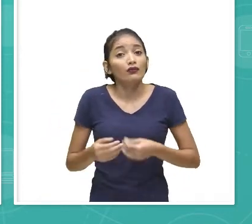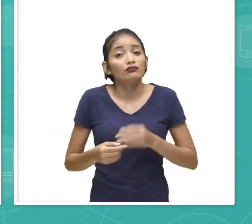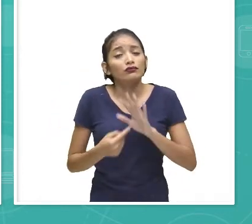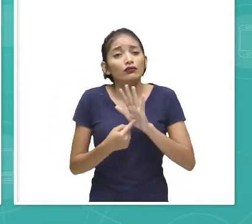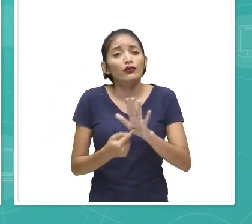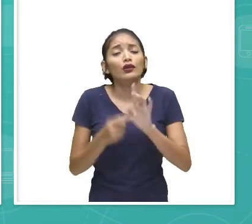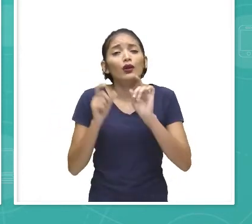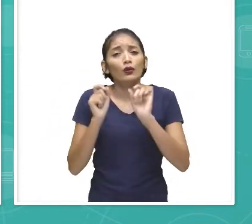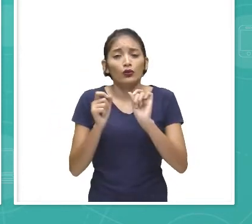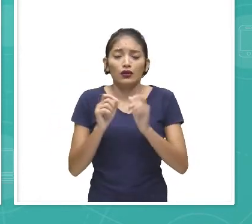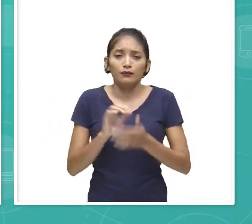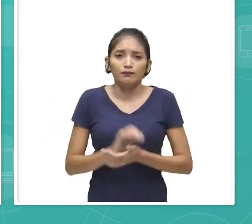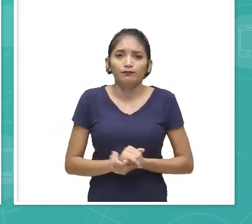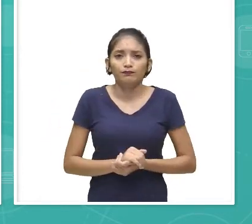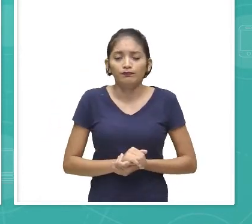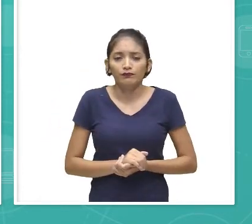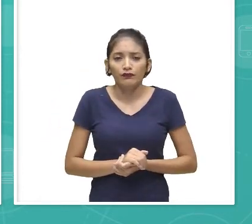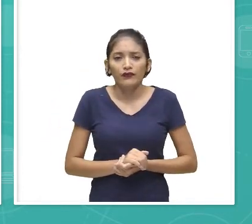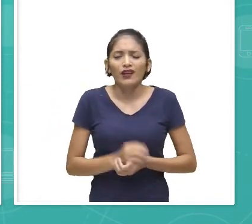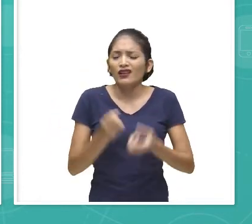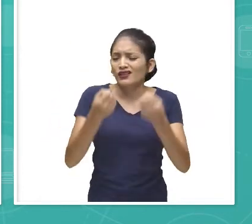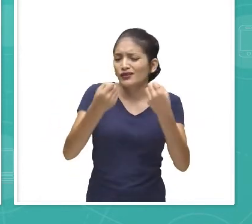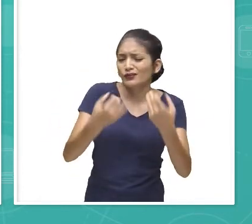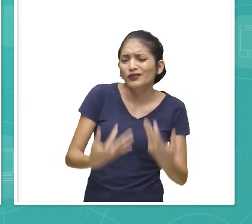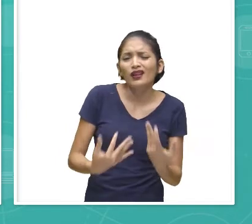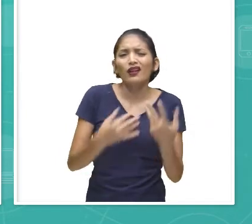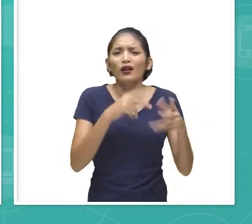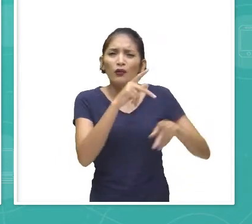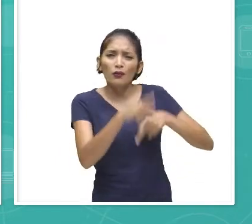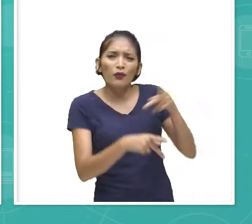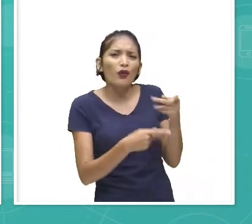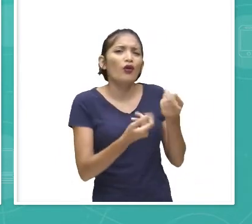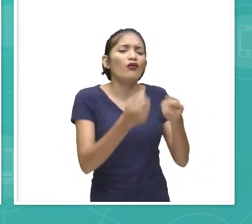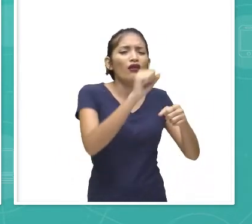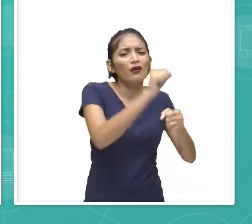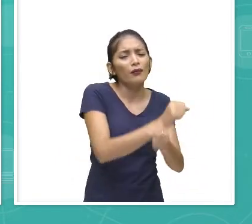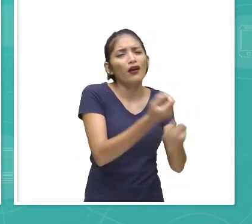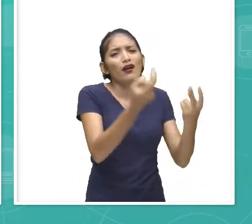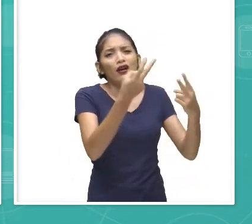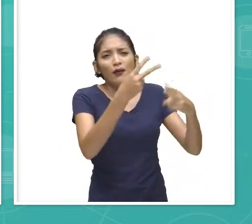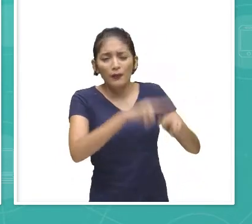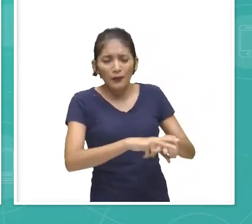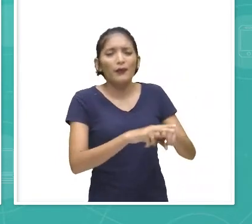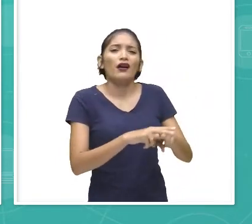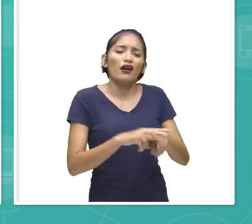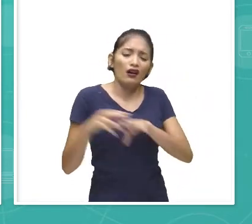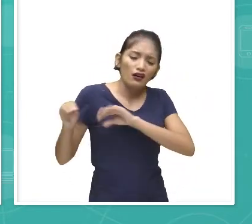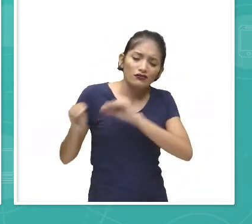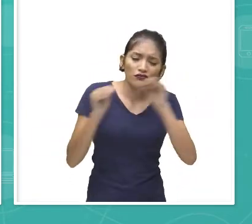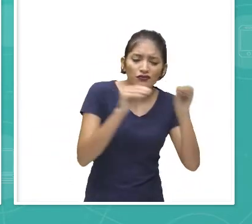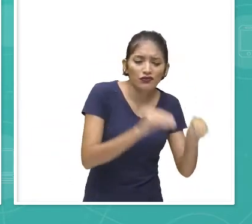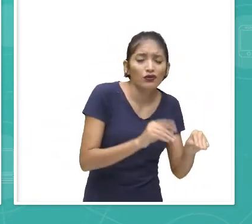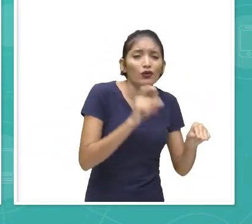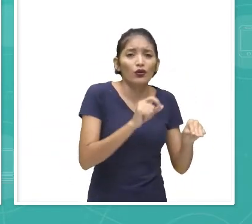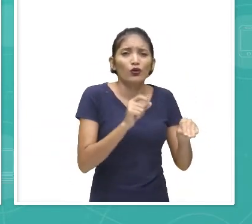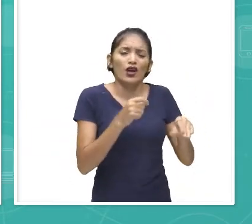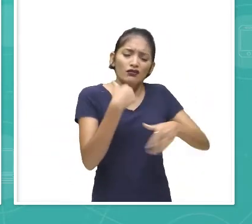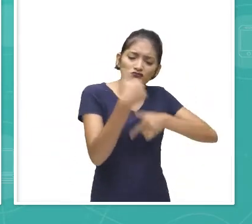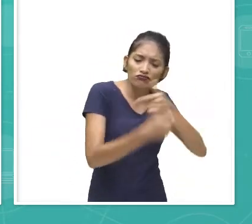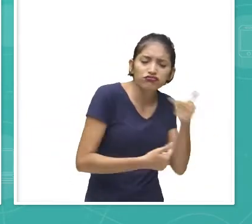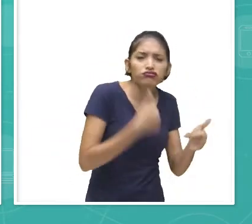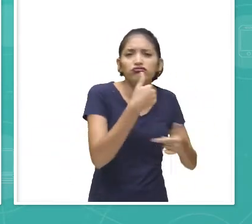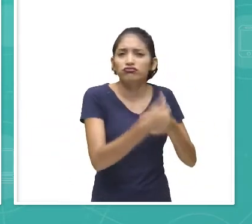a seguinte: a gente fala muito que esses povos escravizados, eles vieram para cá e trouxeram a sua força de